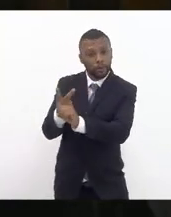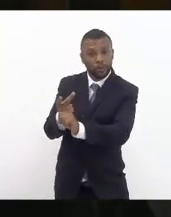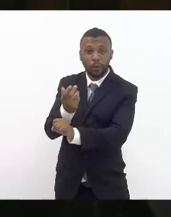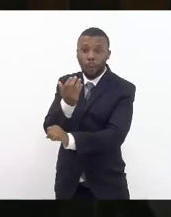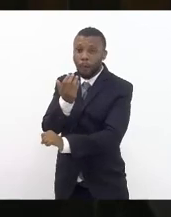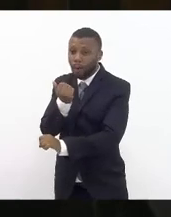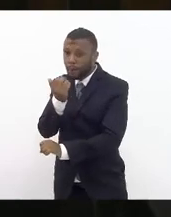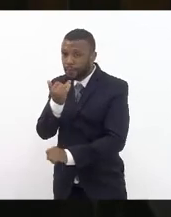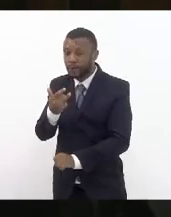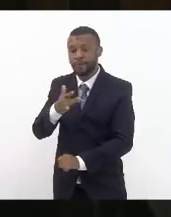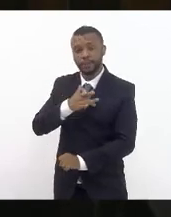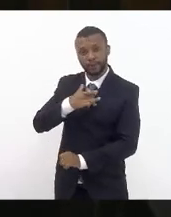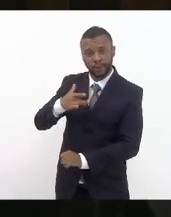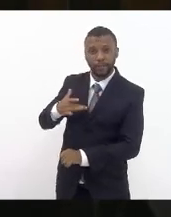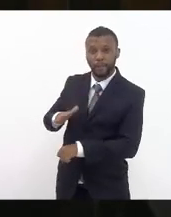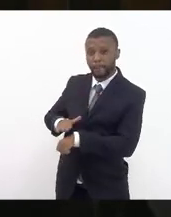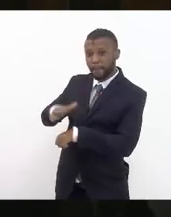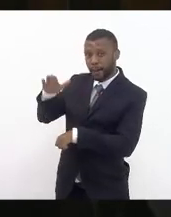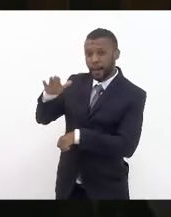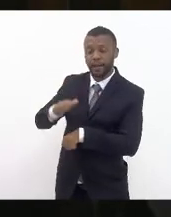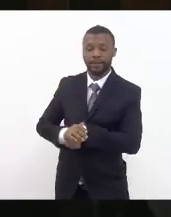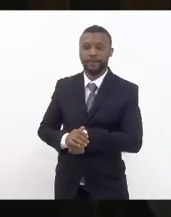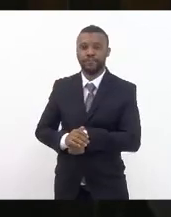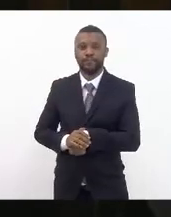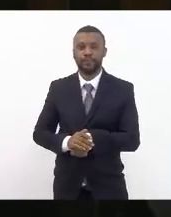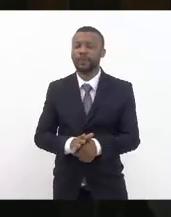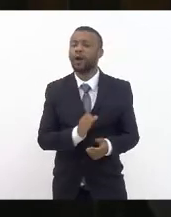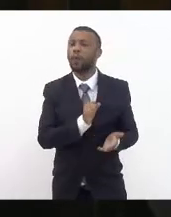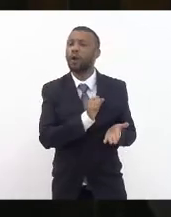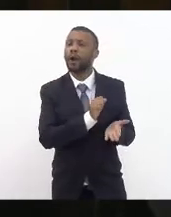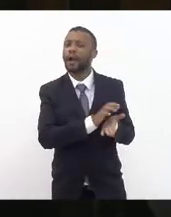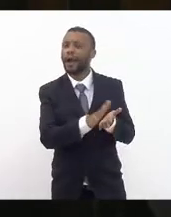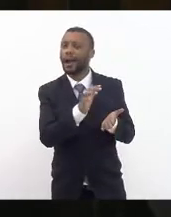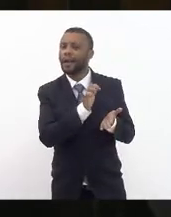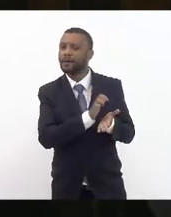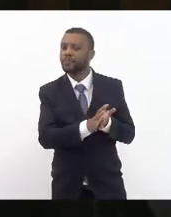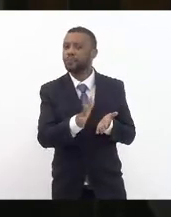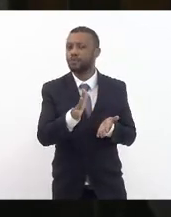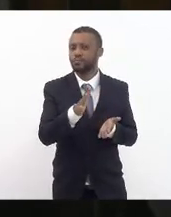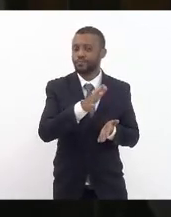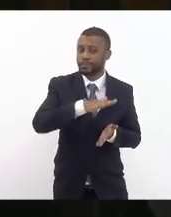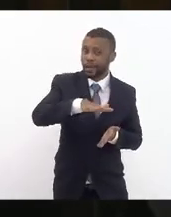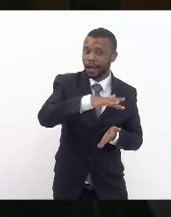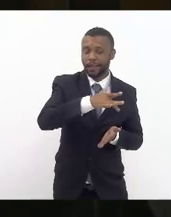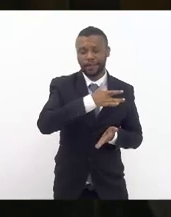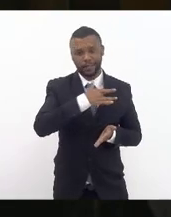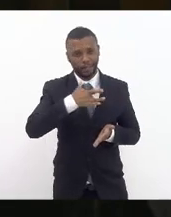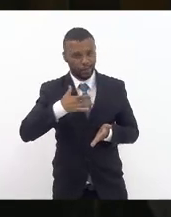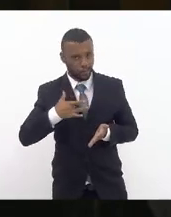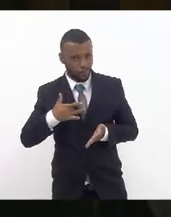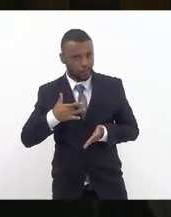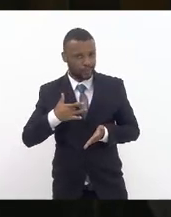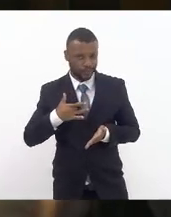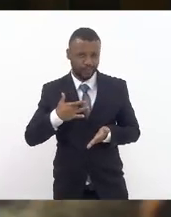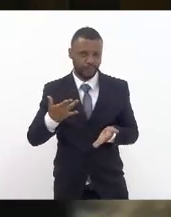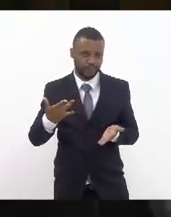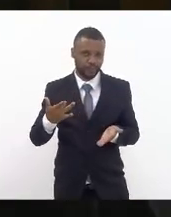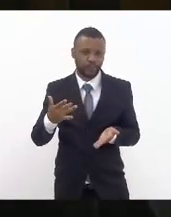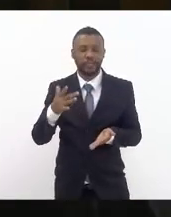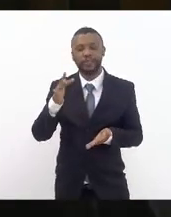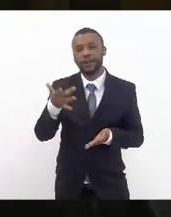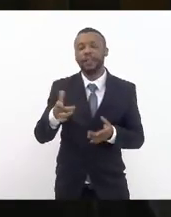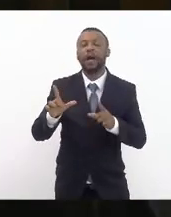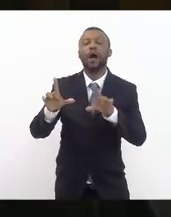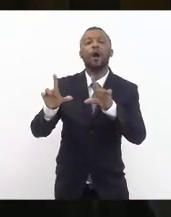saudável, os gastos com saúde, deputada enfermeira Rejane, já